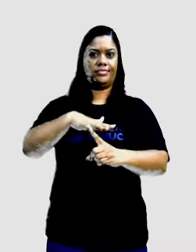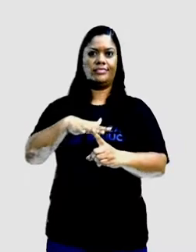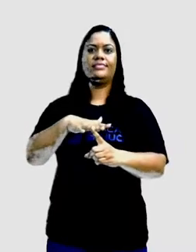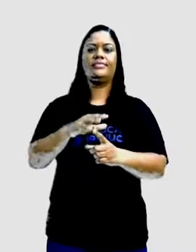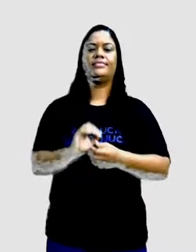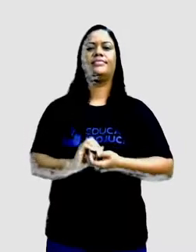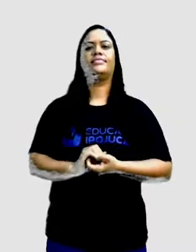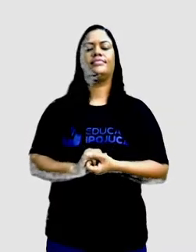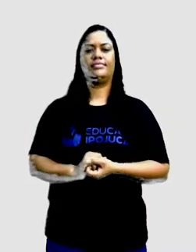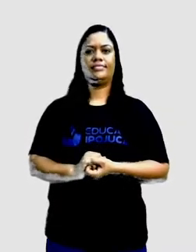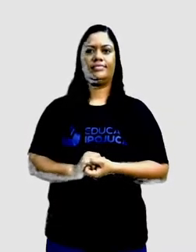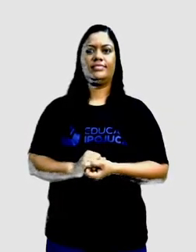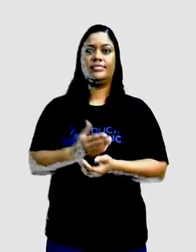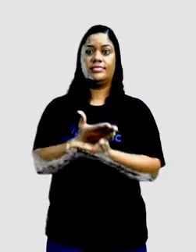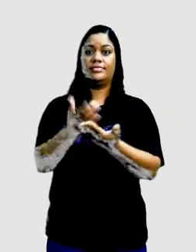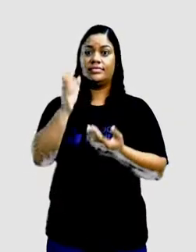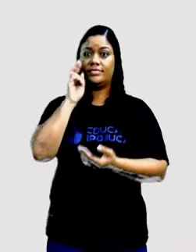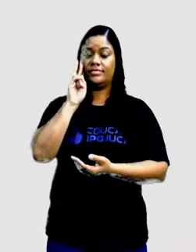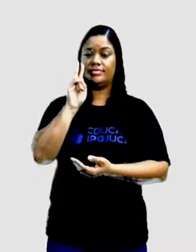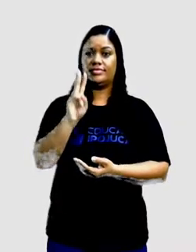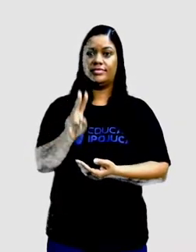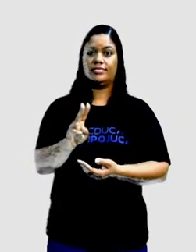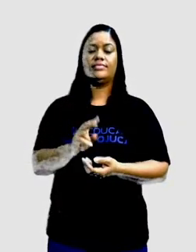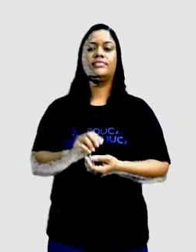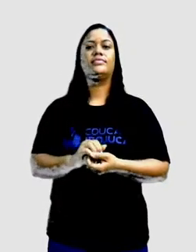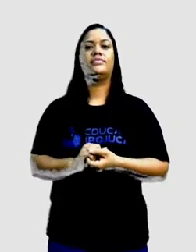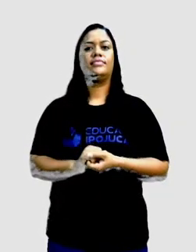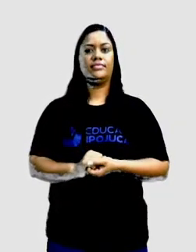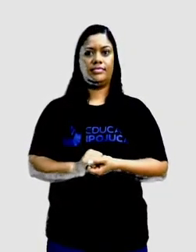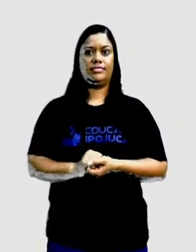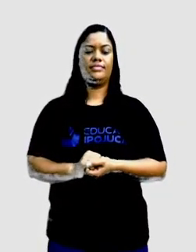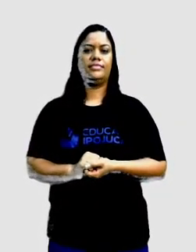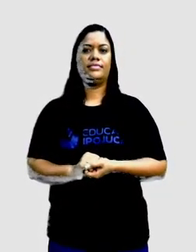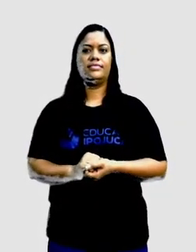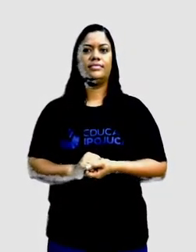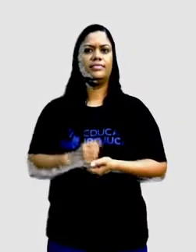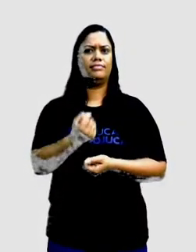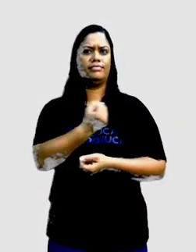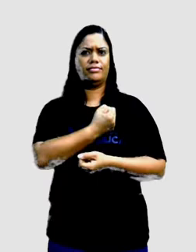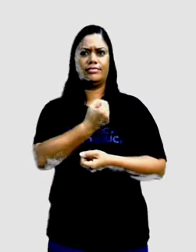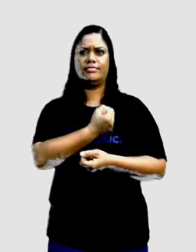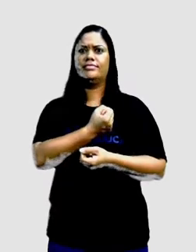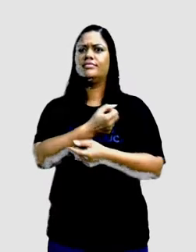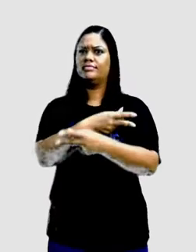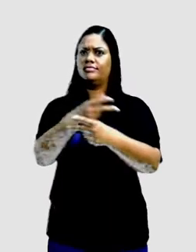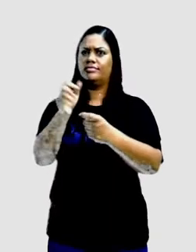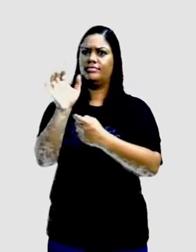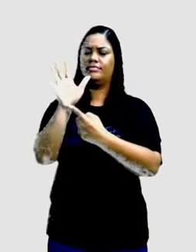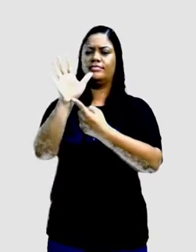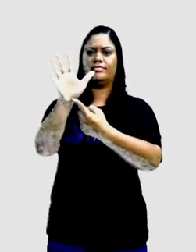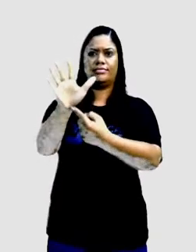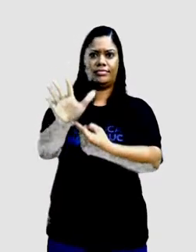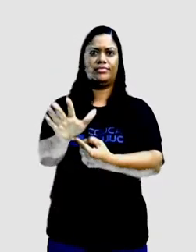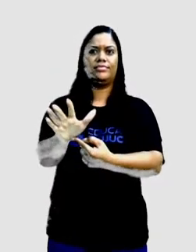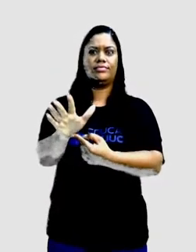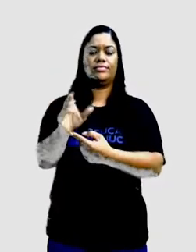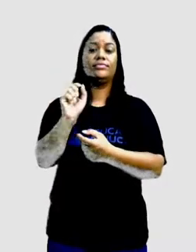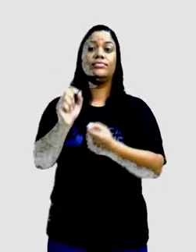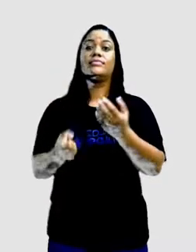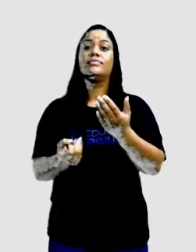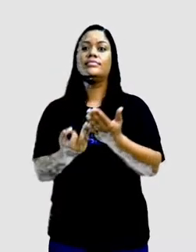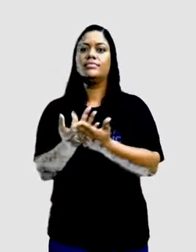natureza né como vocês podem ver aí no infográfico é esses dados que o infográfico nos apresenta o desmatamento